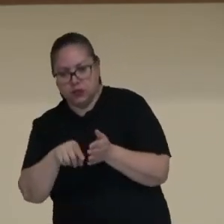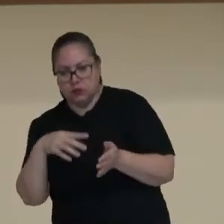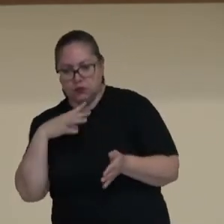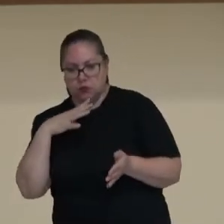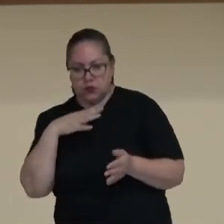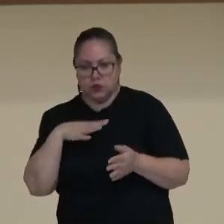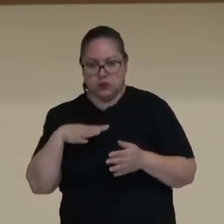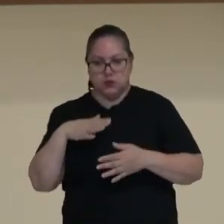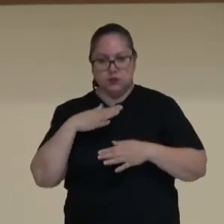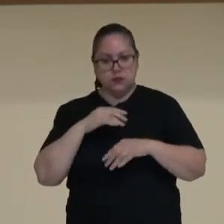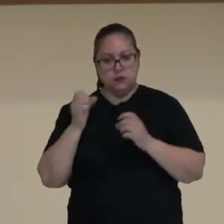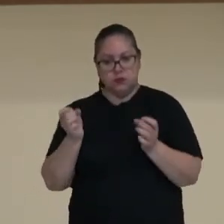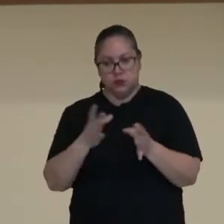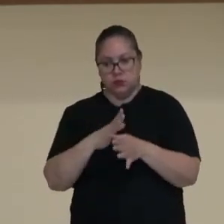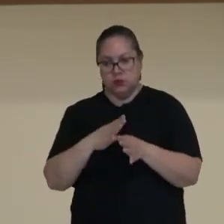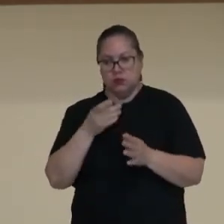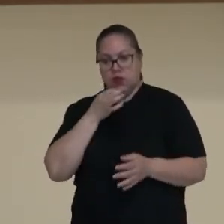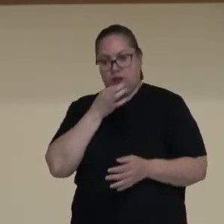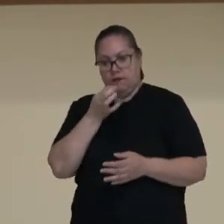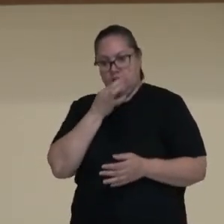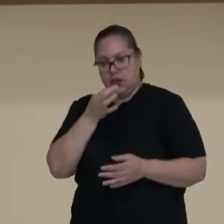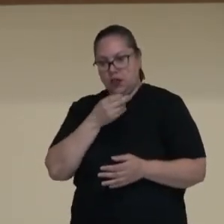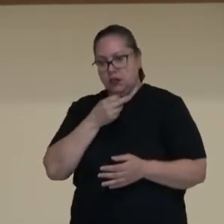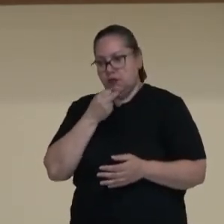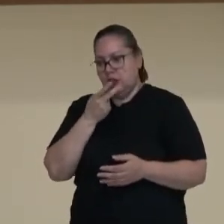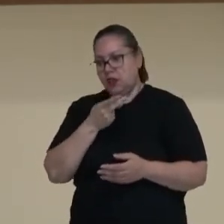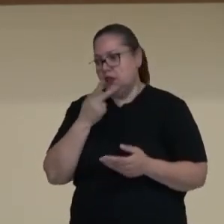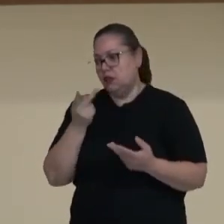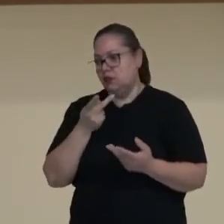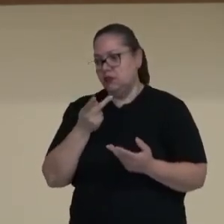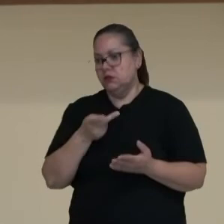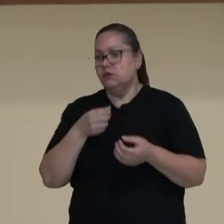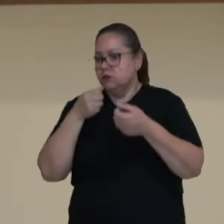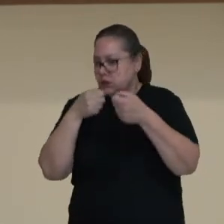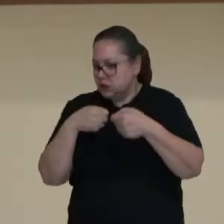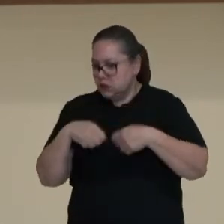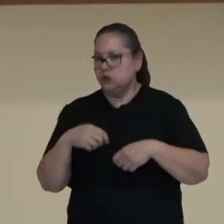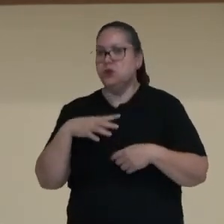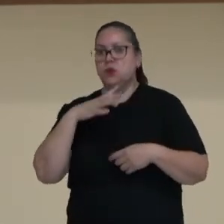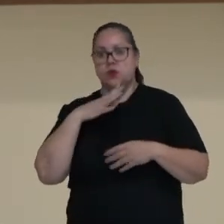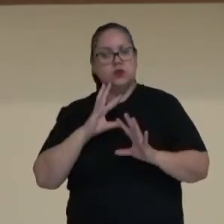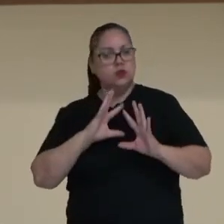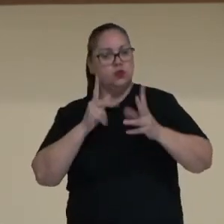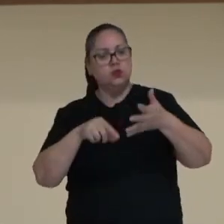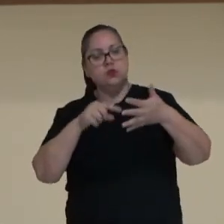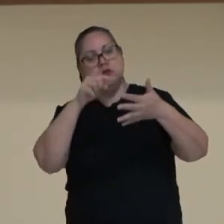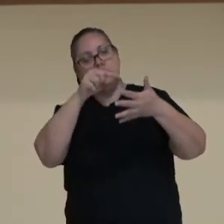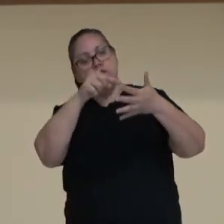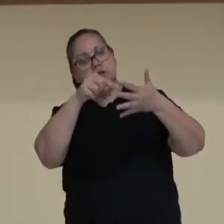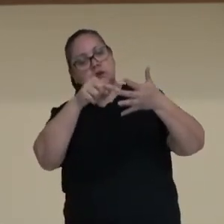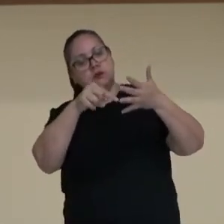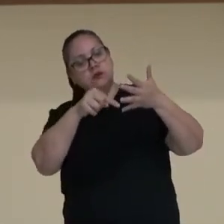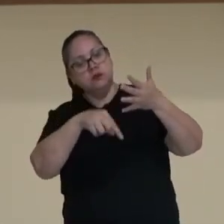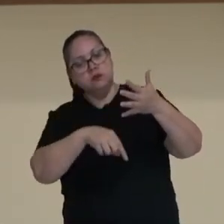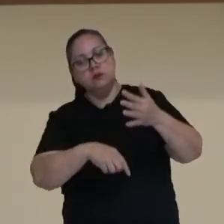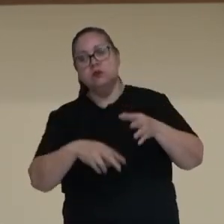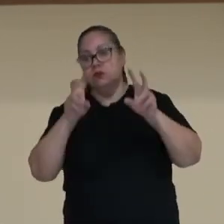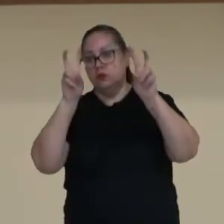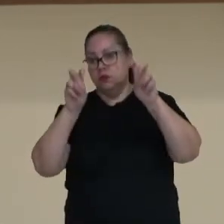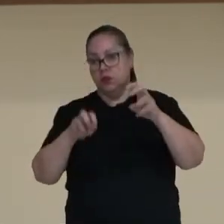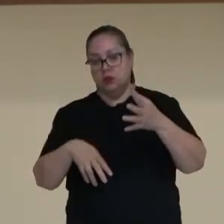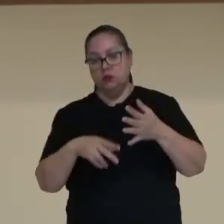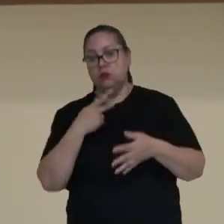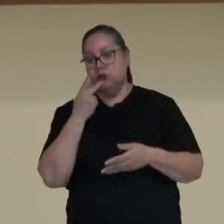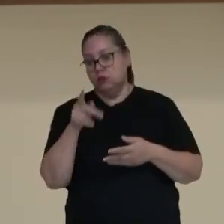para defender e para criticar, porque eu devo conhecer todos os pontos de vista do tema ao qual